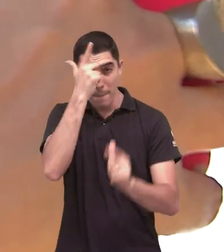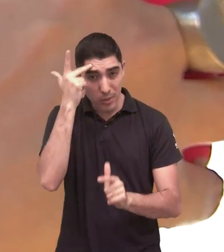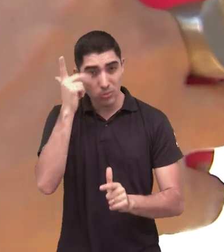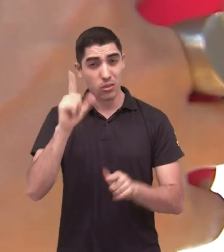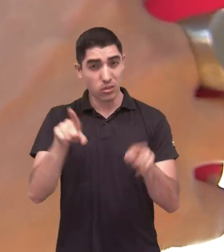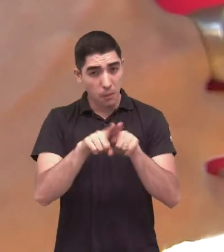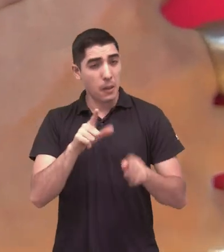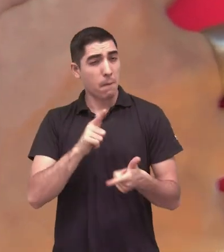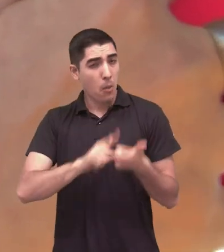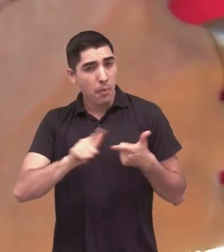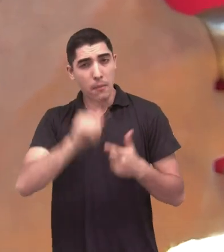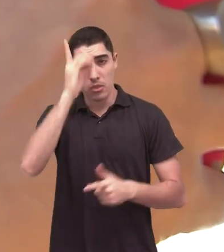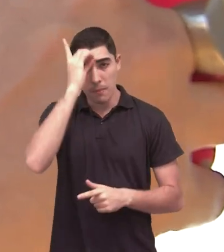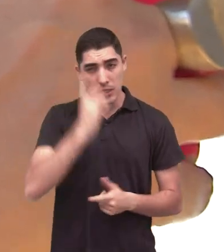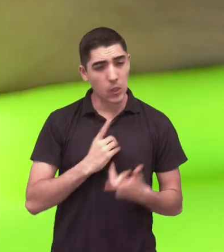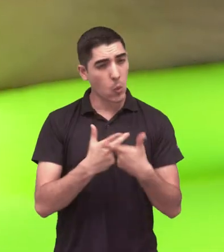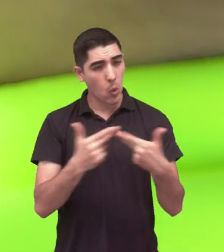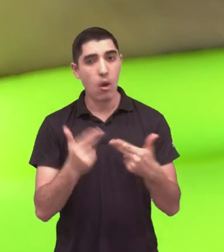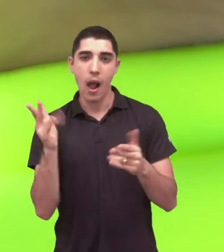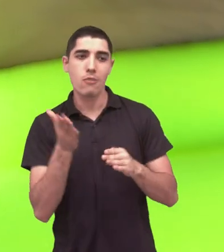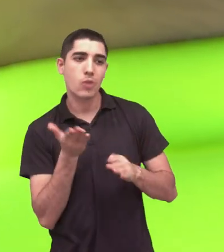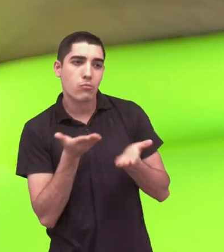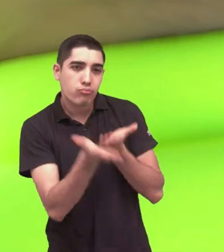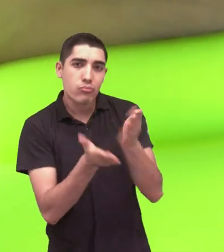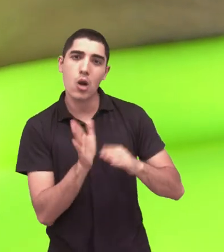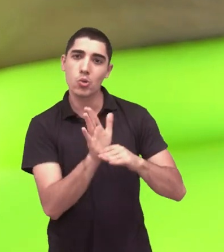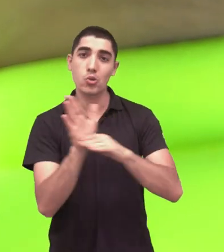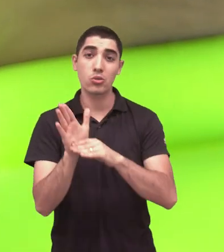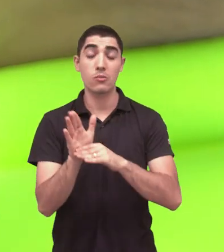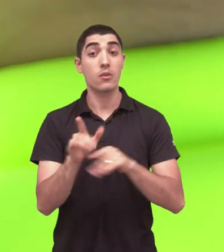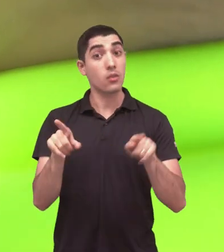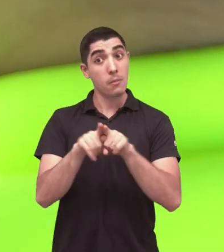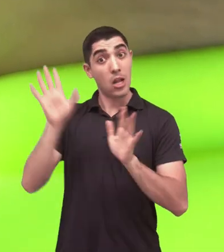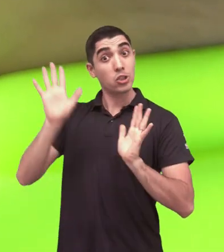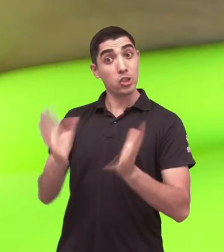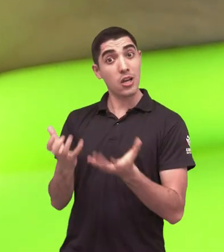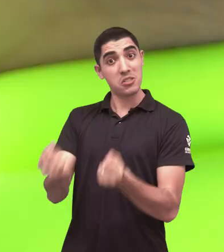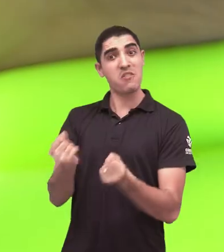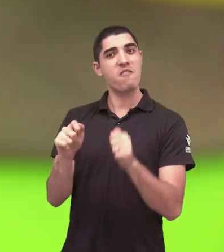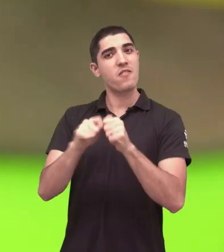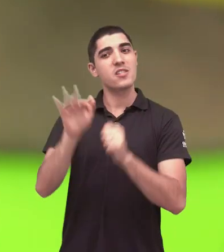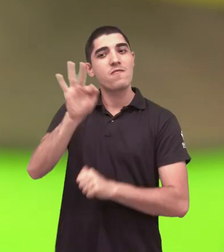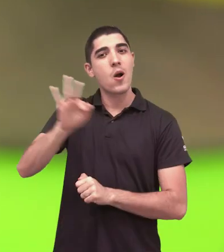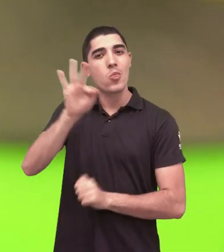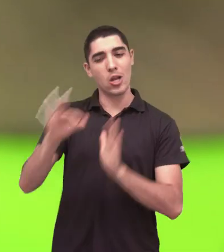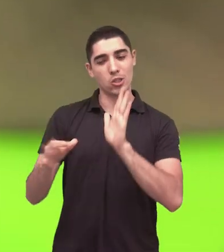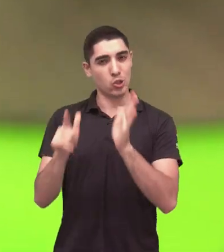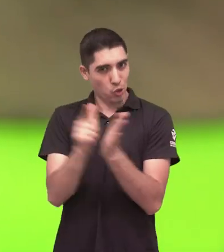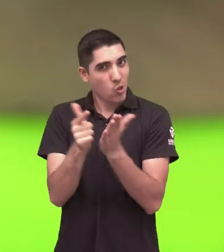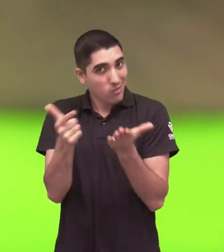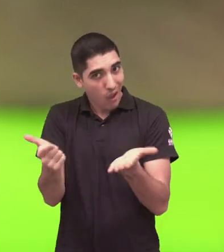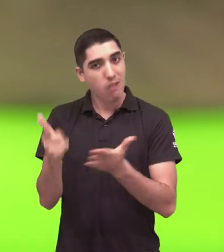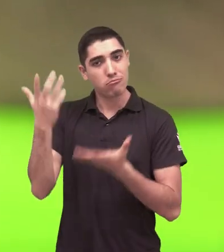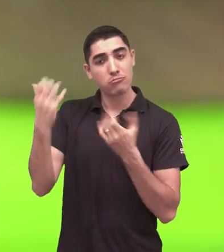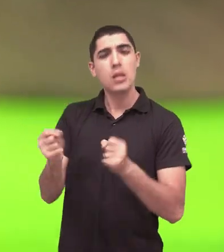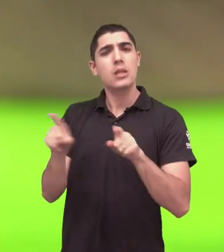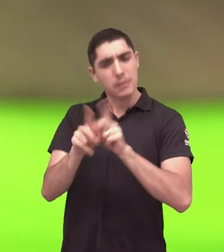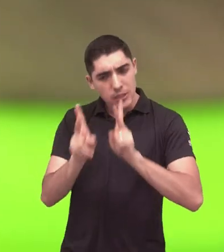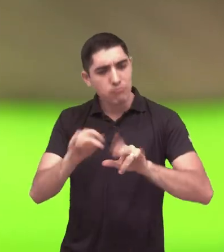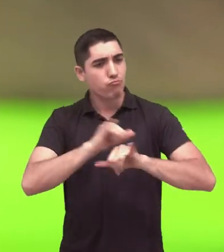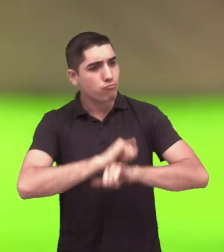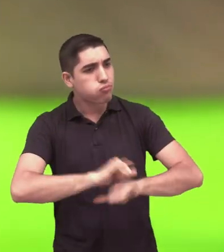que estejam sem perspectivas. Até se matriculou na faculdade de jornalismo e sempre tenta